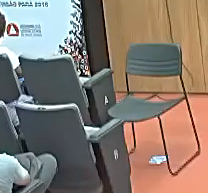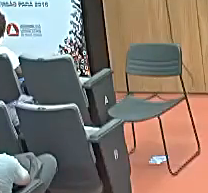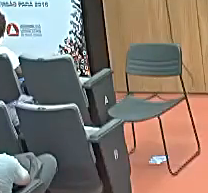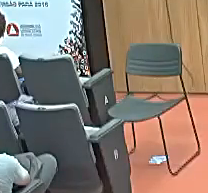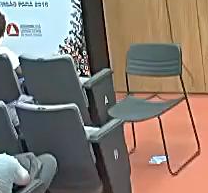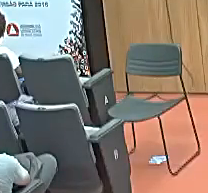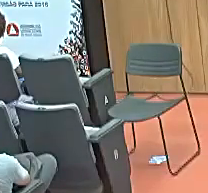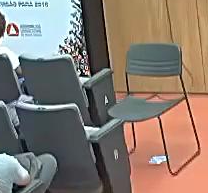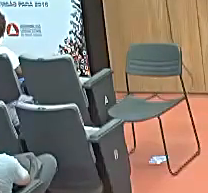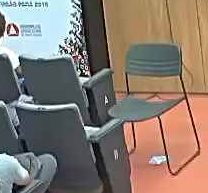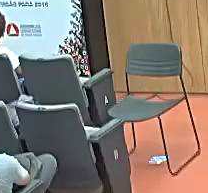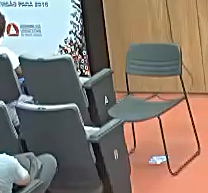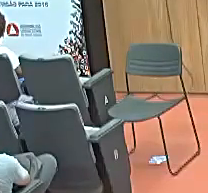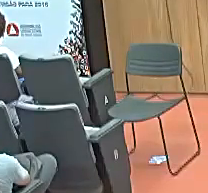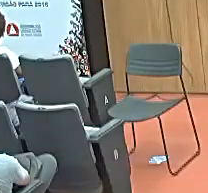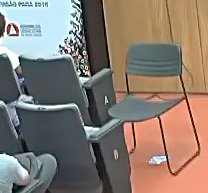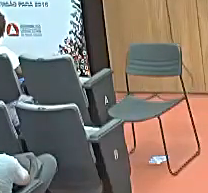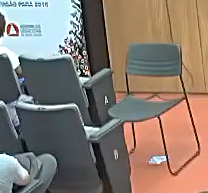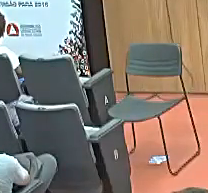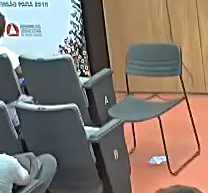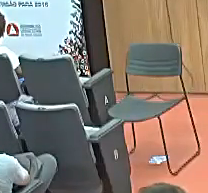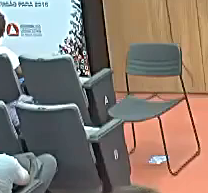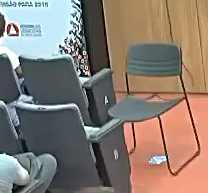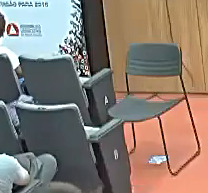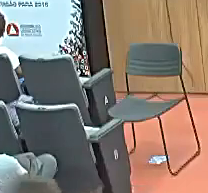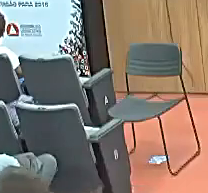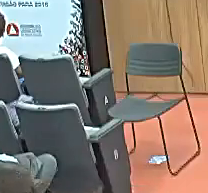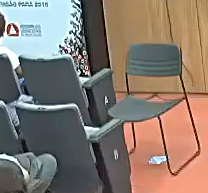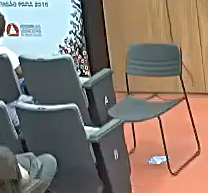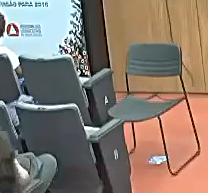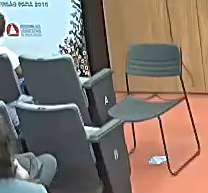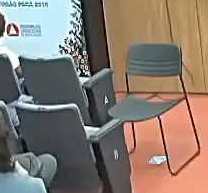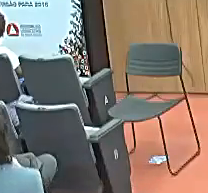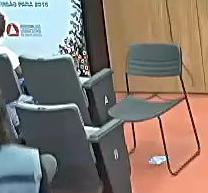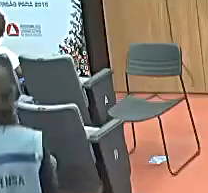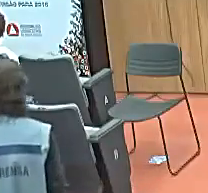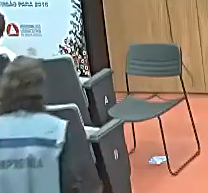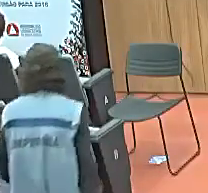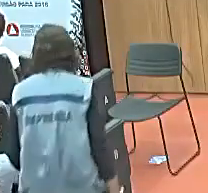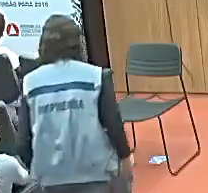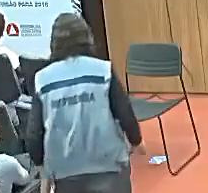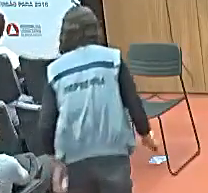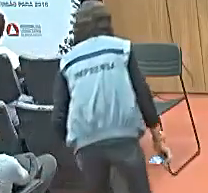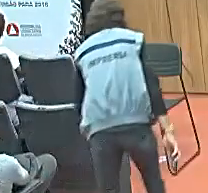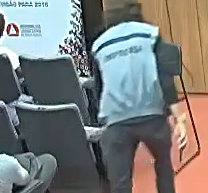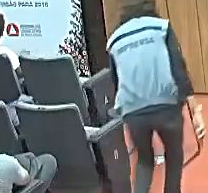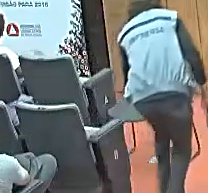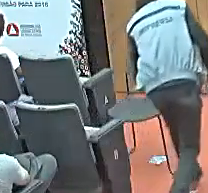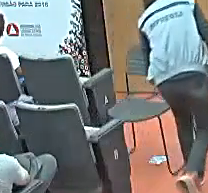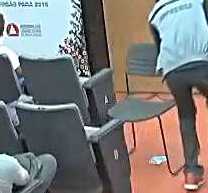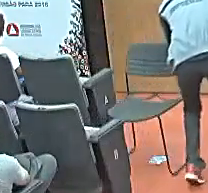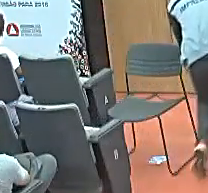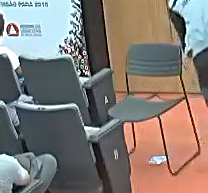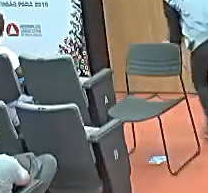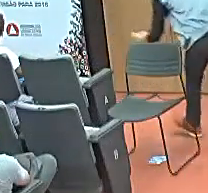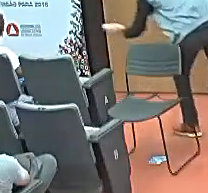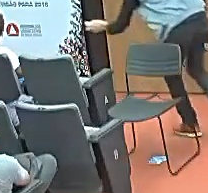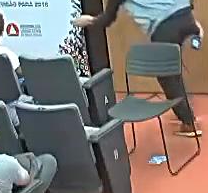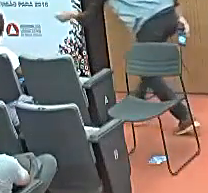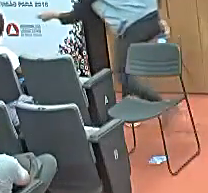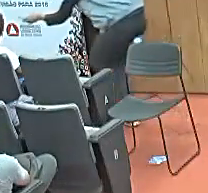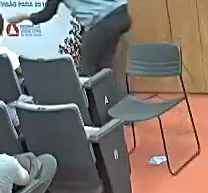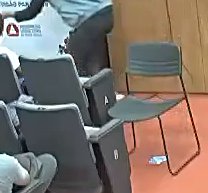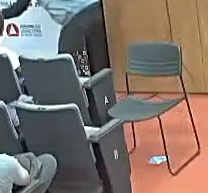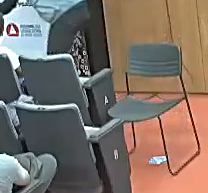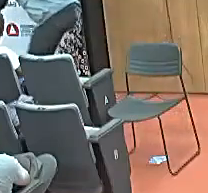ong 116 minas digital 151 apoio às políticas de desenvolvimento social as